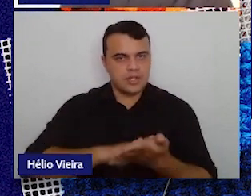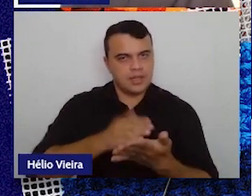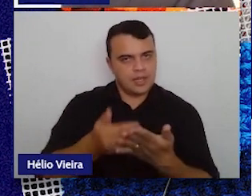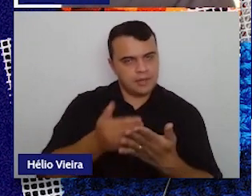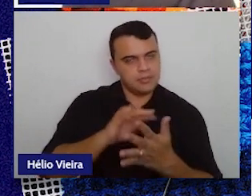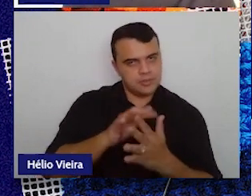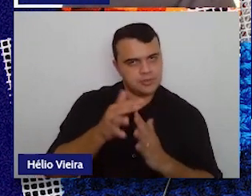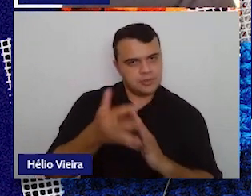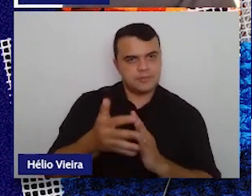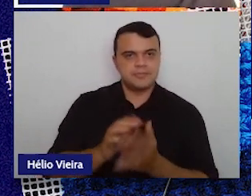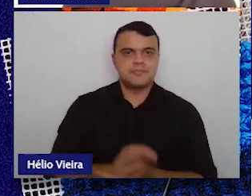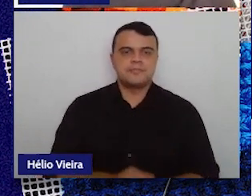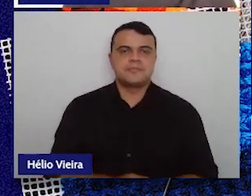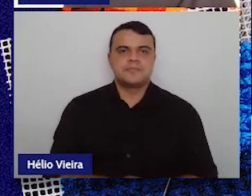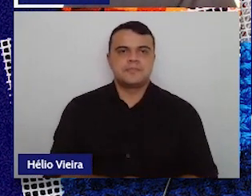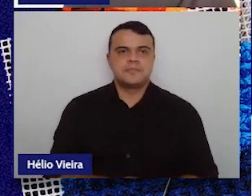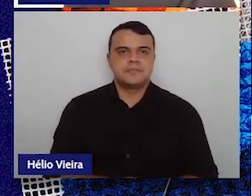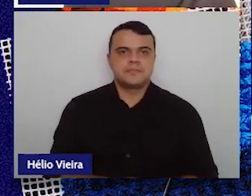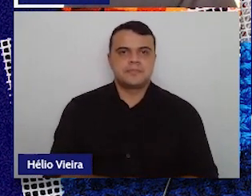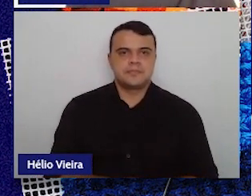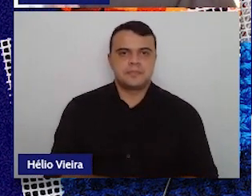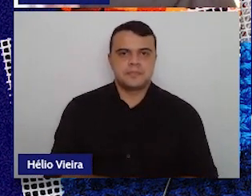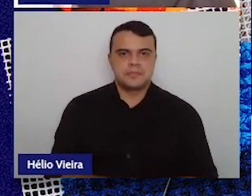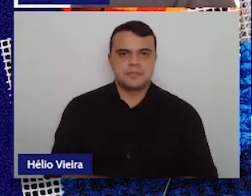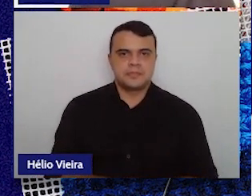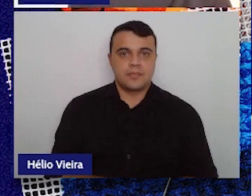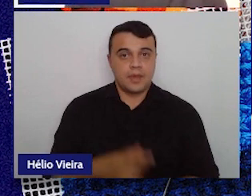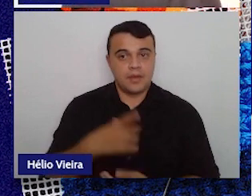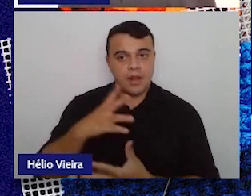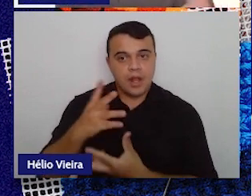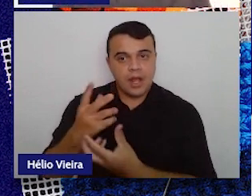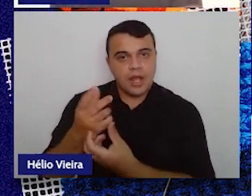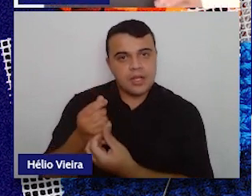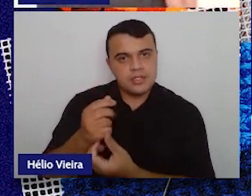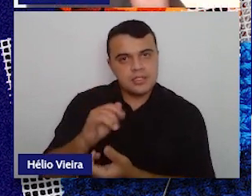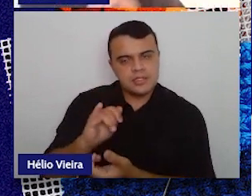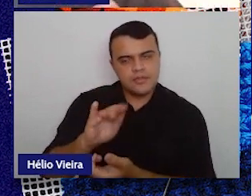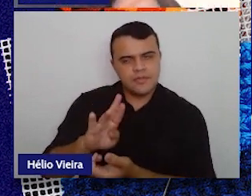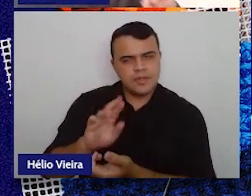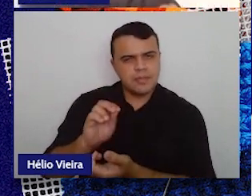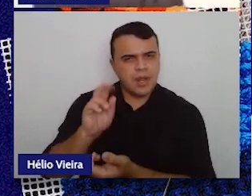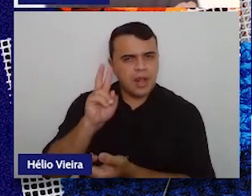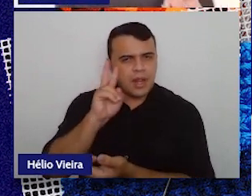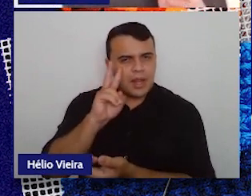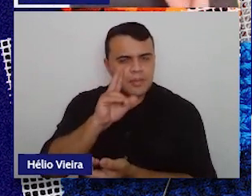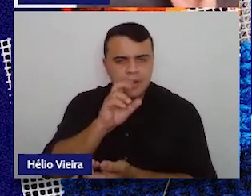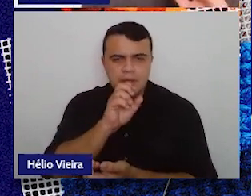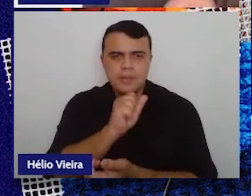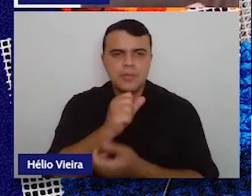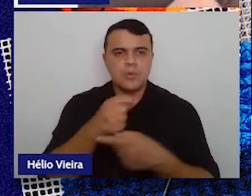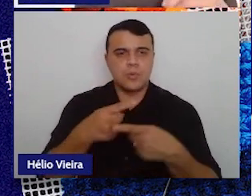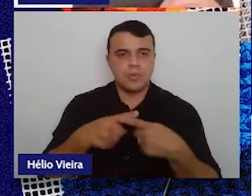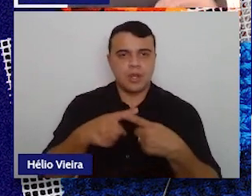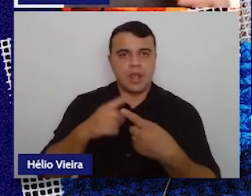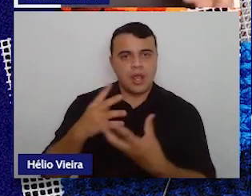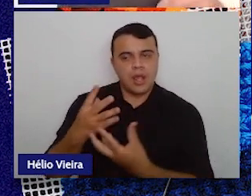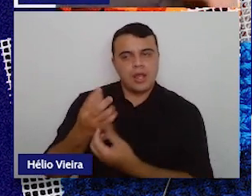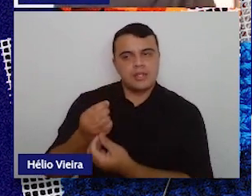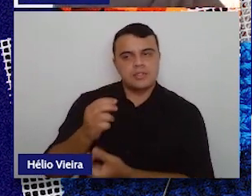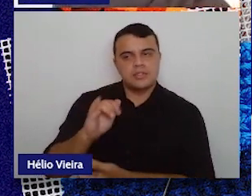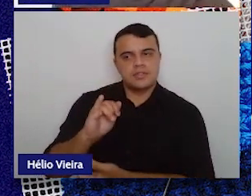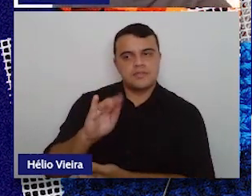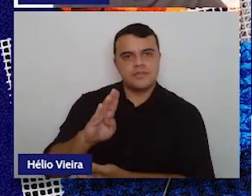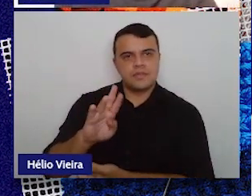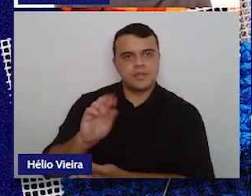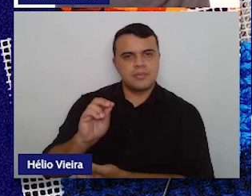Libras. Então vamos lá, gente. Artes da fibra na sala de aula. Só recapitulando rapidinho, artes da fibra são